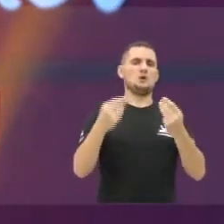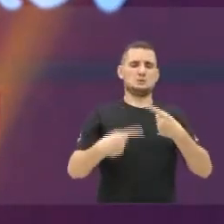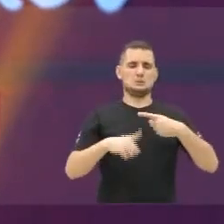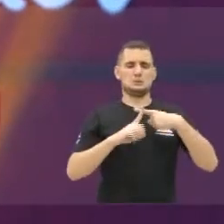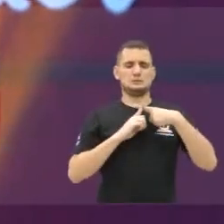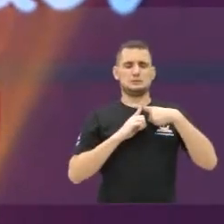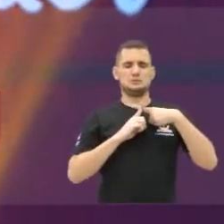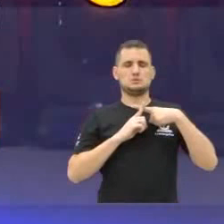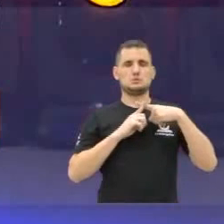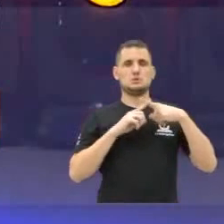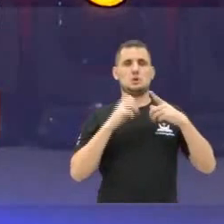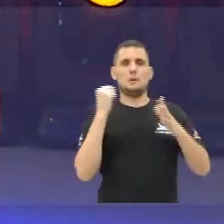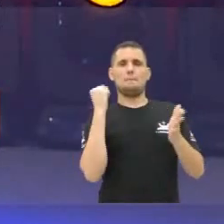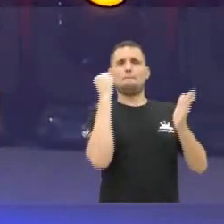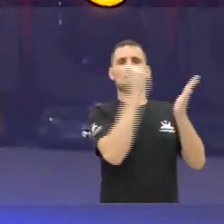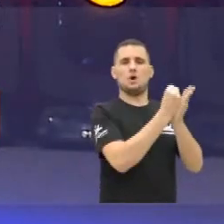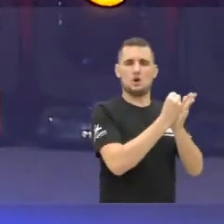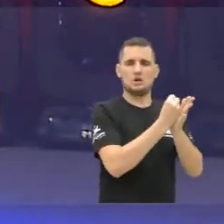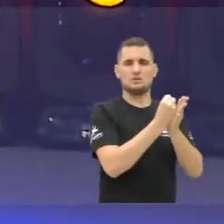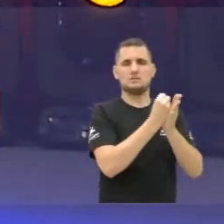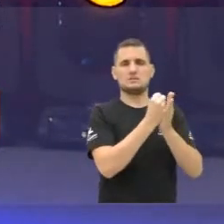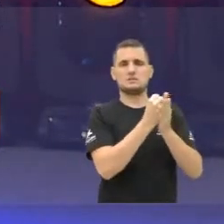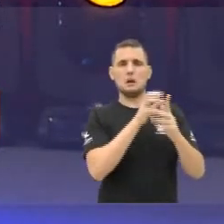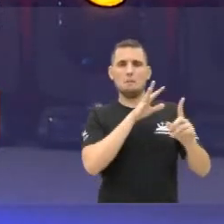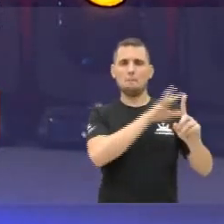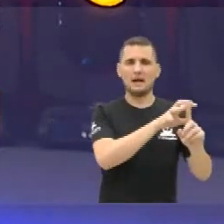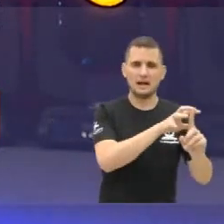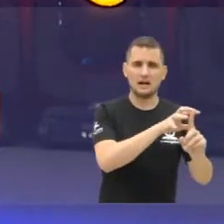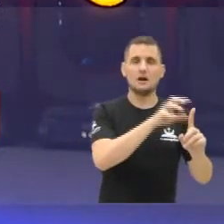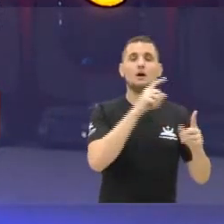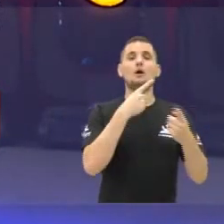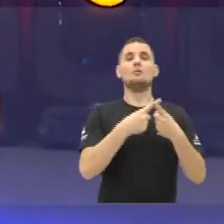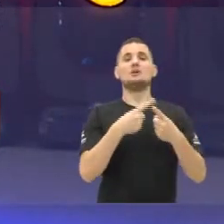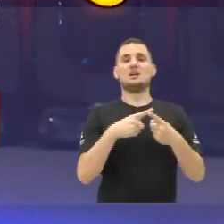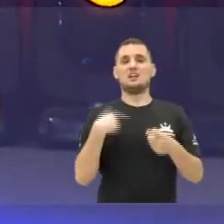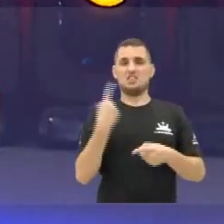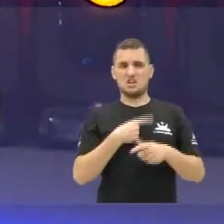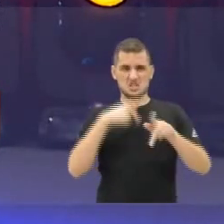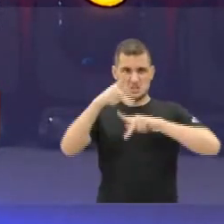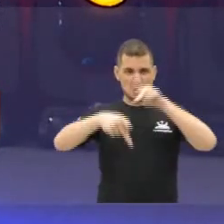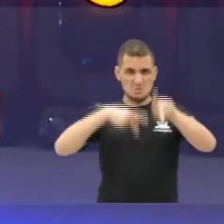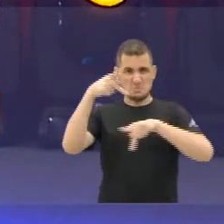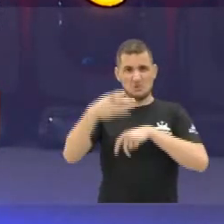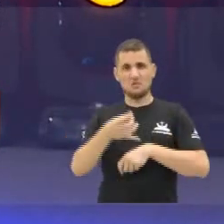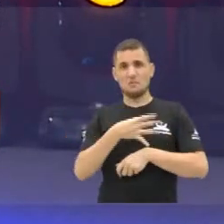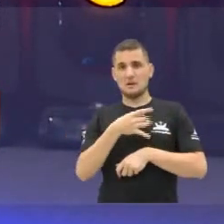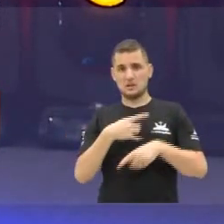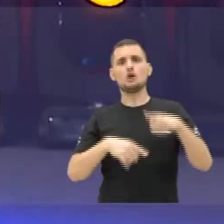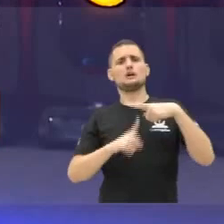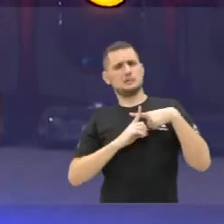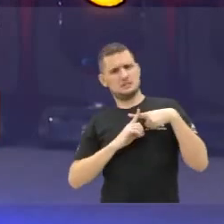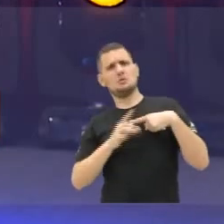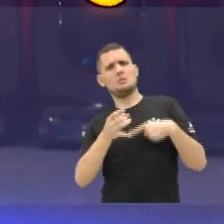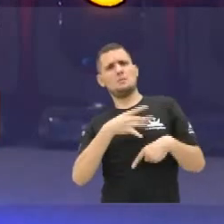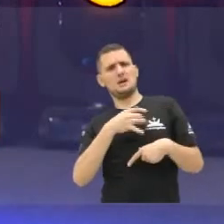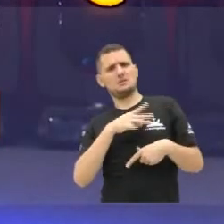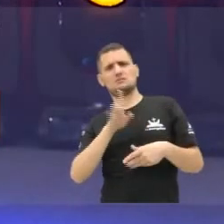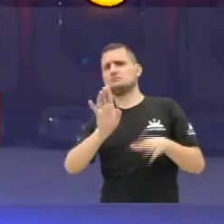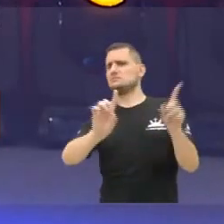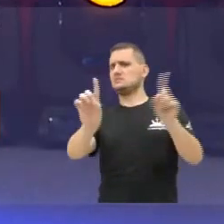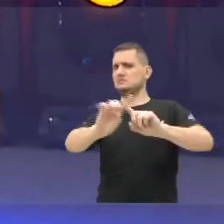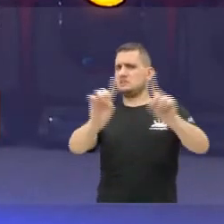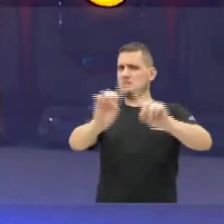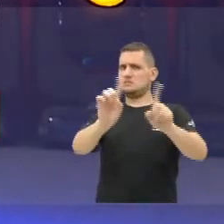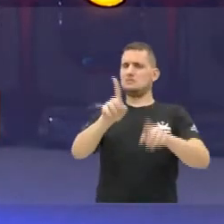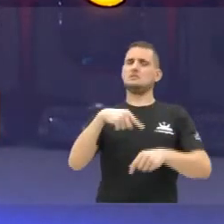perseguidos? Mas nós não somos o povo do medo. Cristão não é o povo do medo. Nós